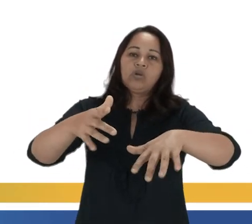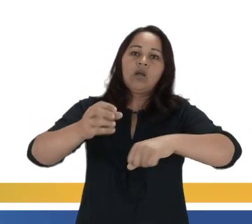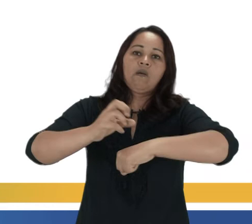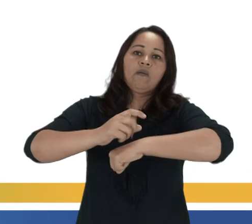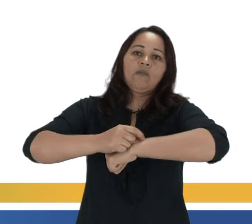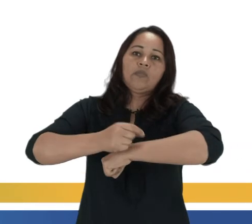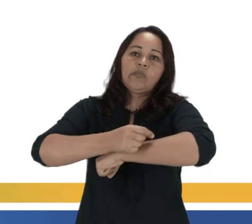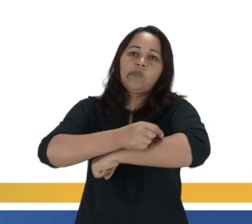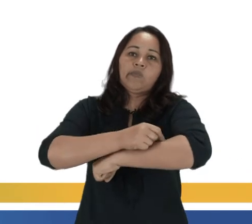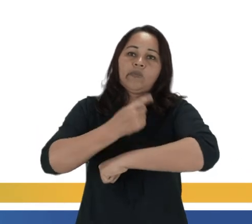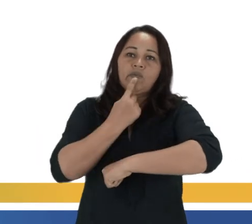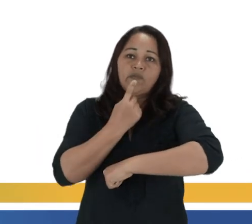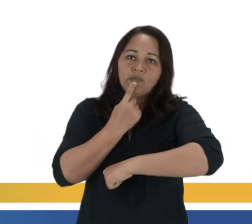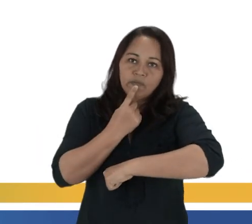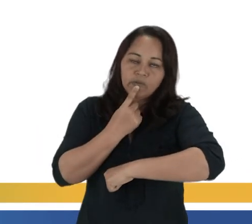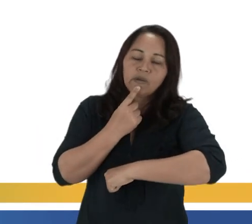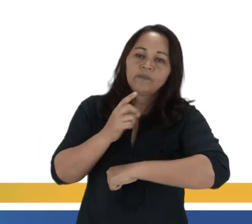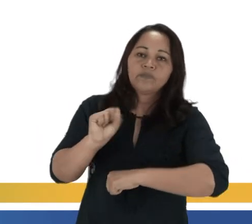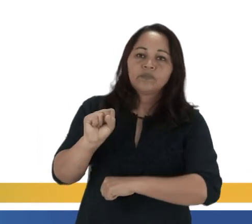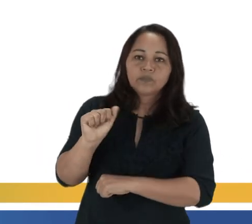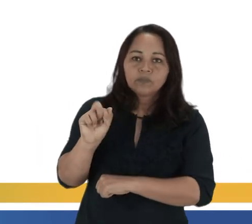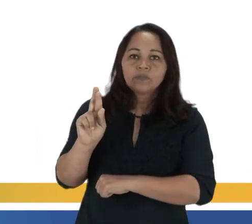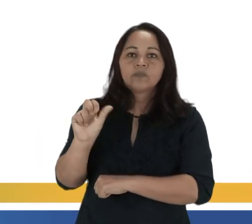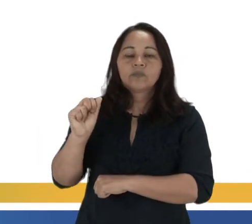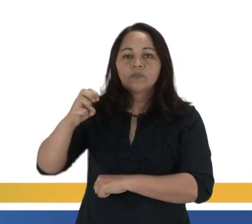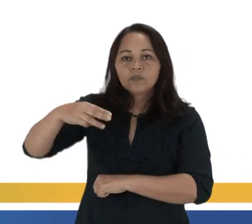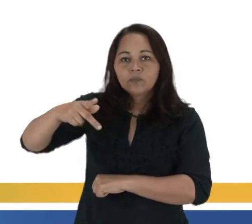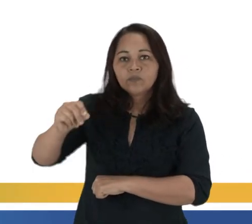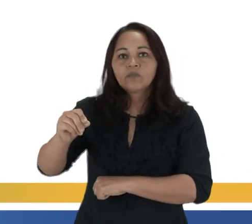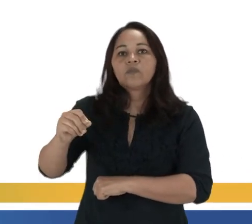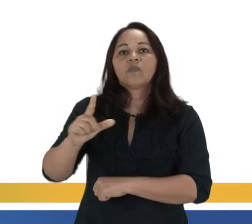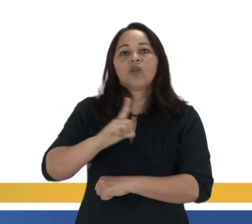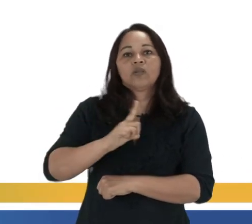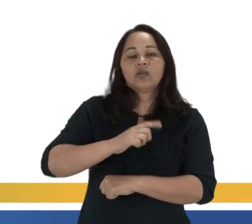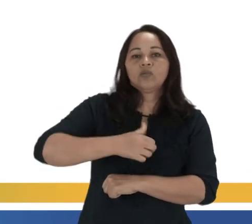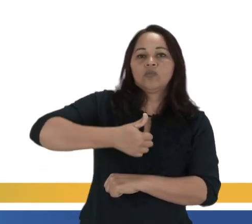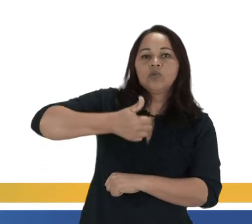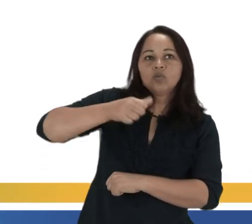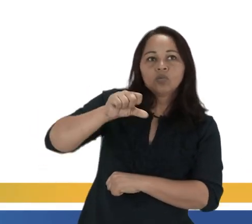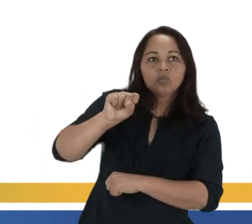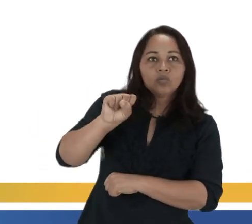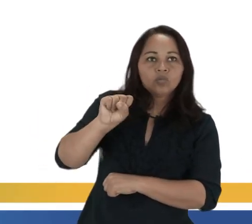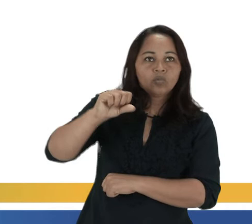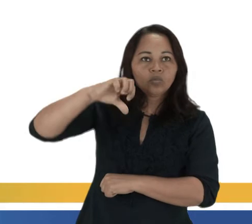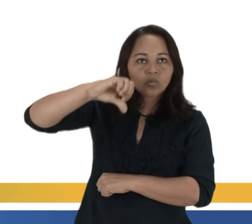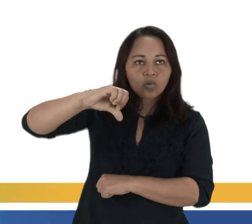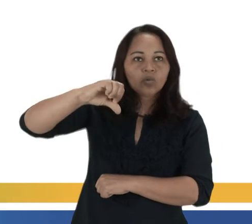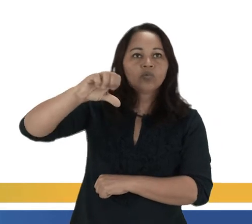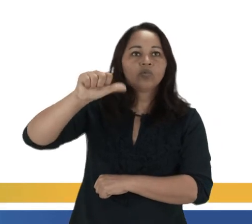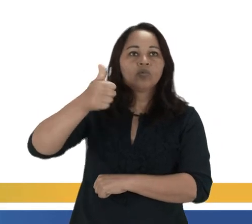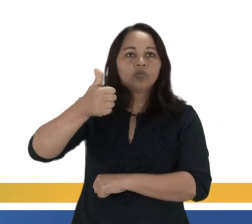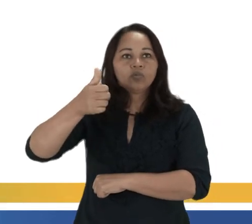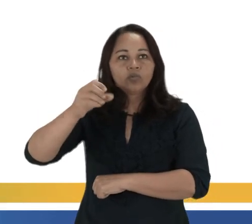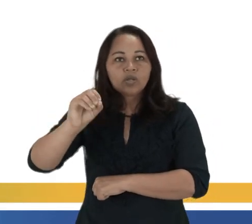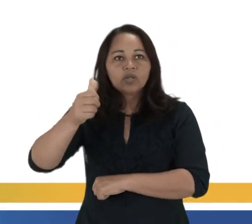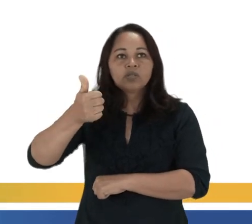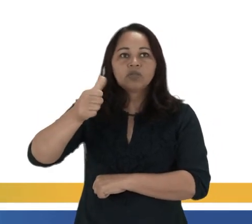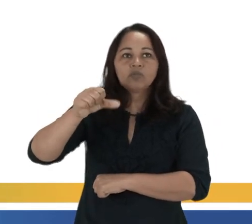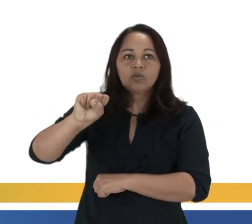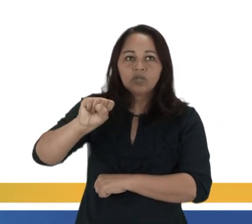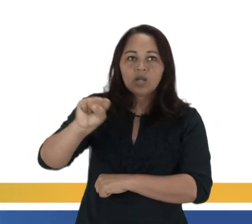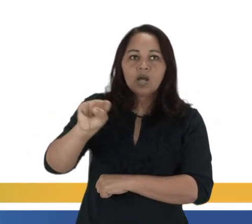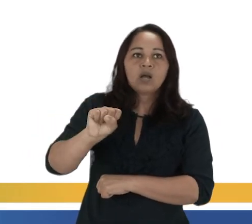mais 5 alternativas, no 9º dia, no 10º dia, no 8º dia, no 5º dia. Aí nós ainda temos uma